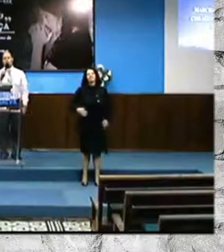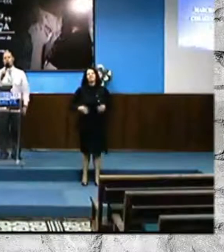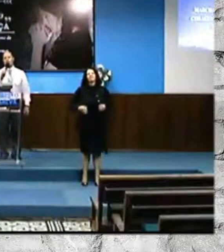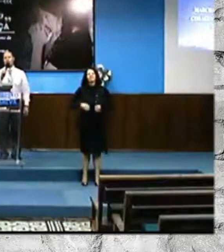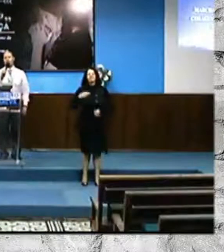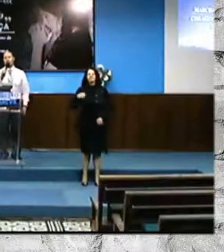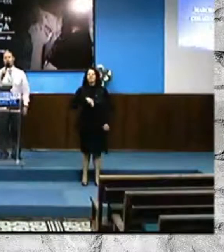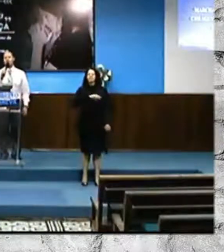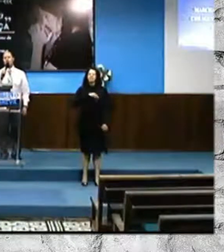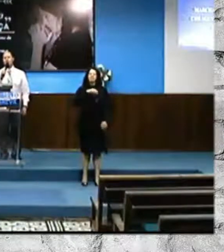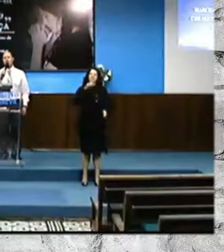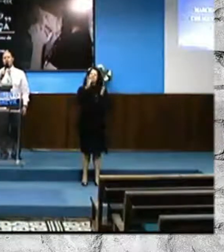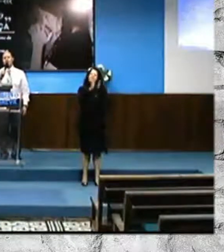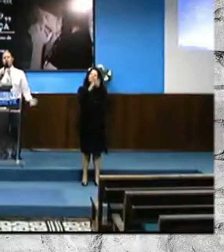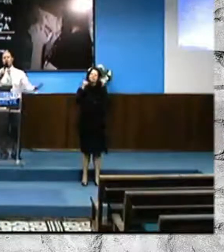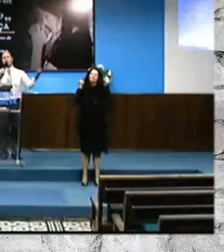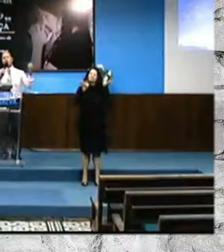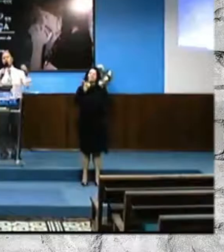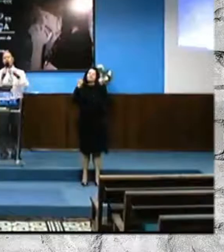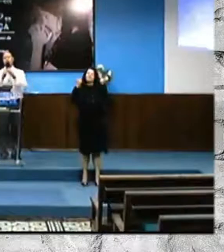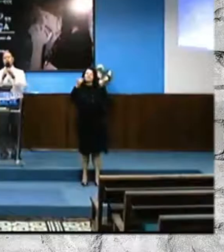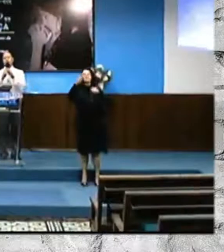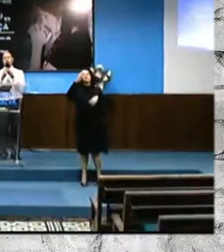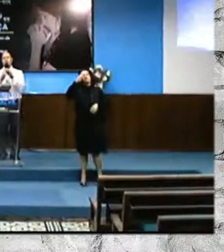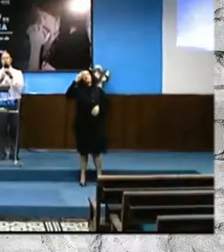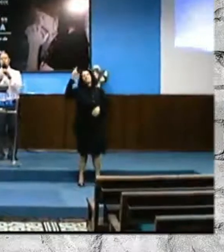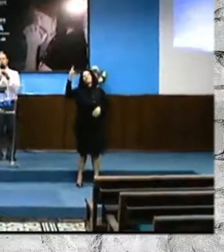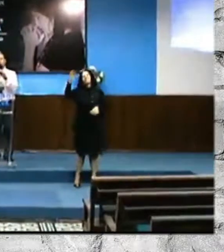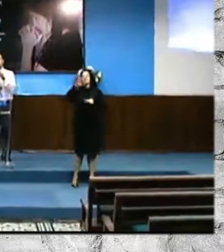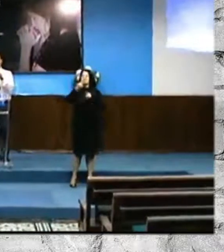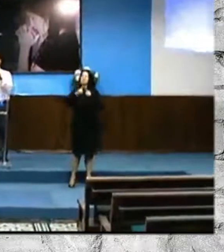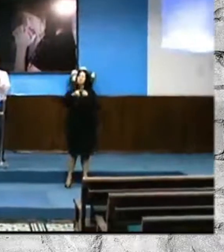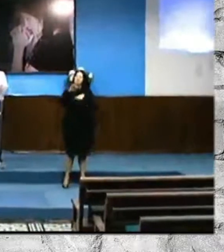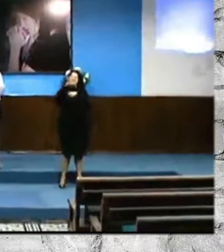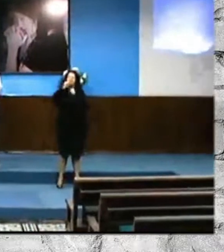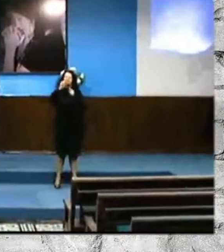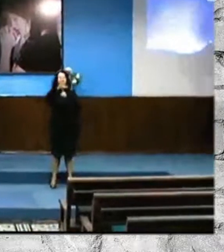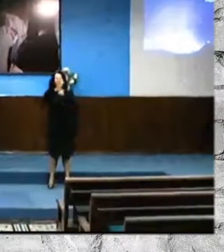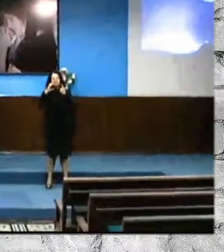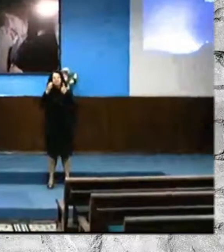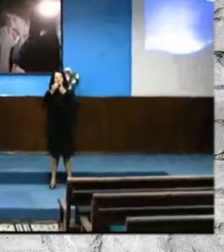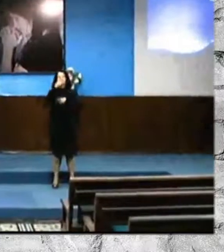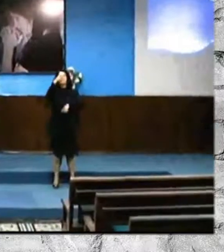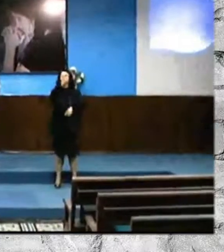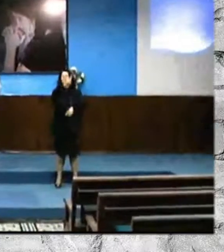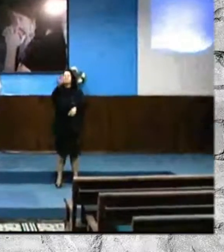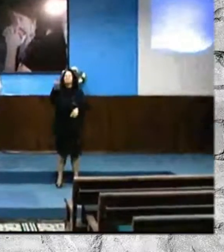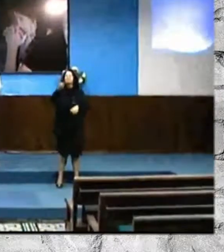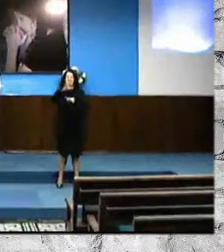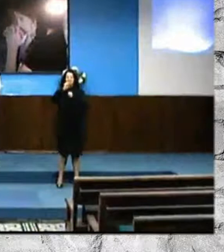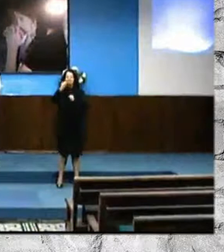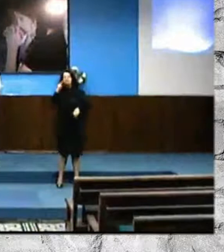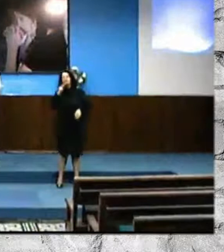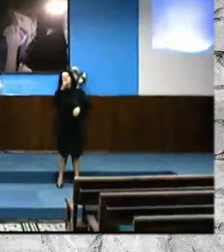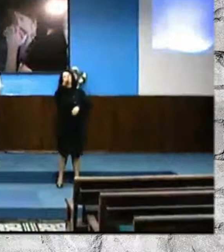Nós te louvamos, Senhor, porque podemos cultuar o teu nome, porque podemos olhar para a pessoa do nosso Senhor e Salvador